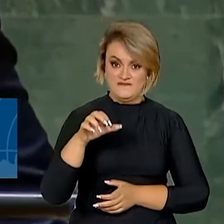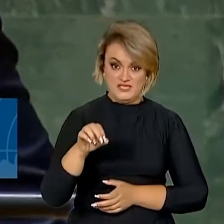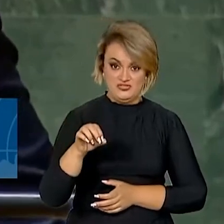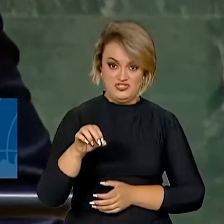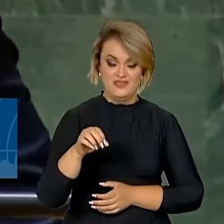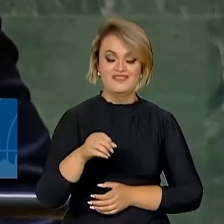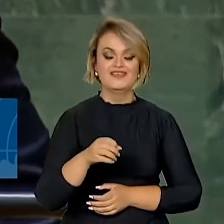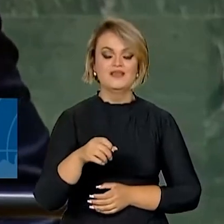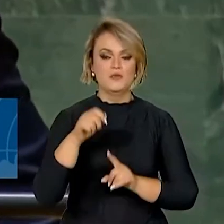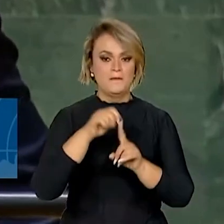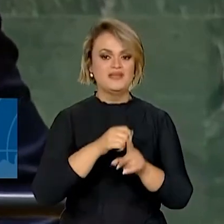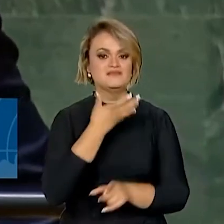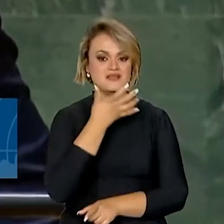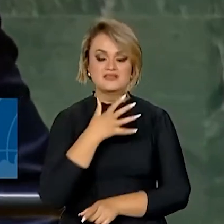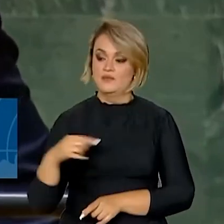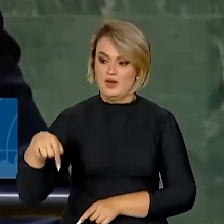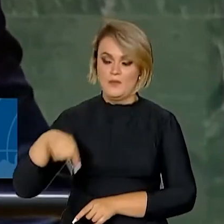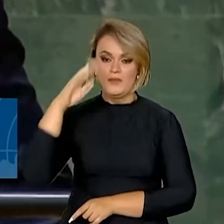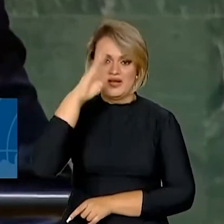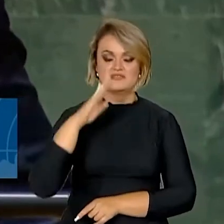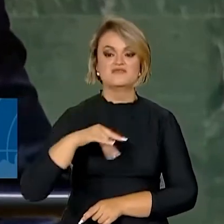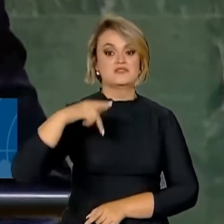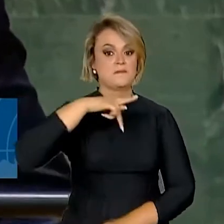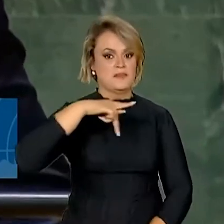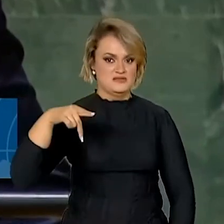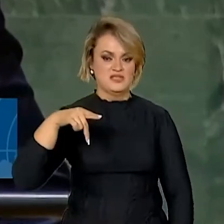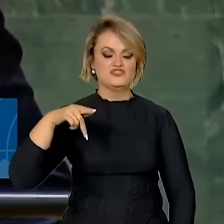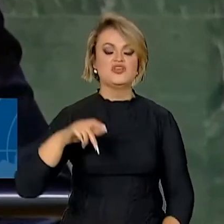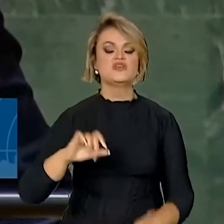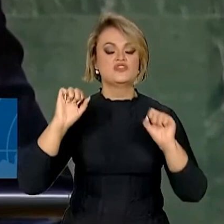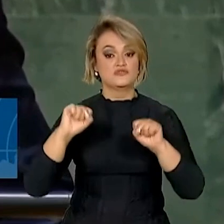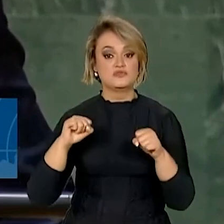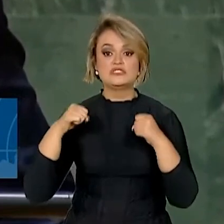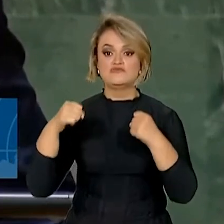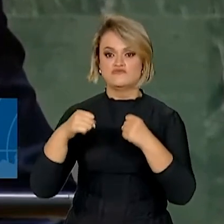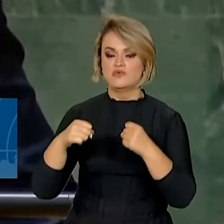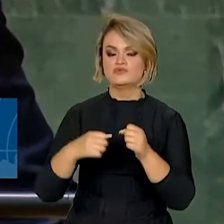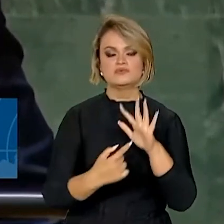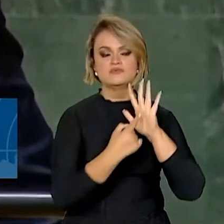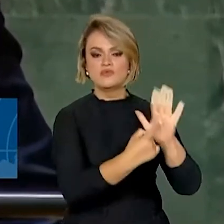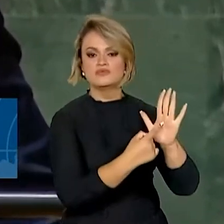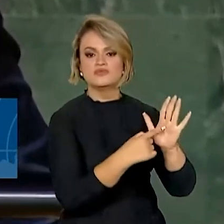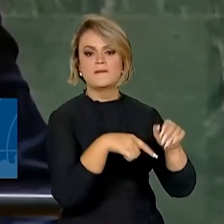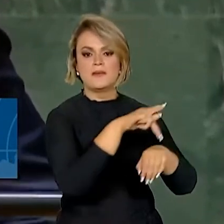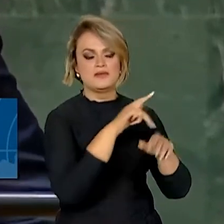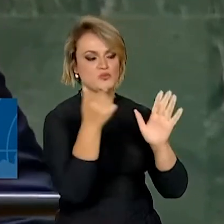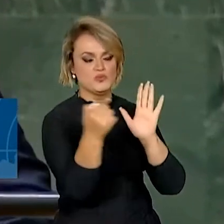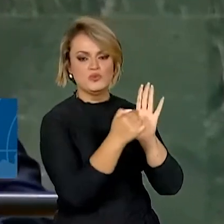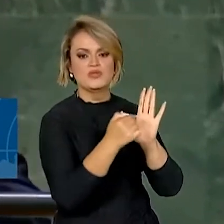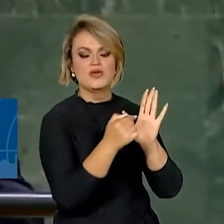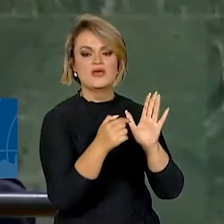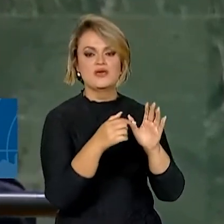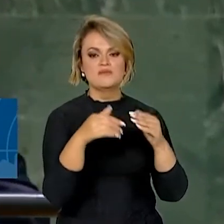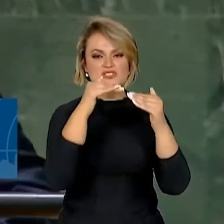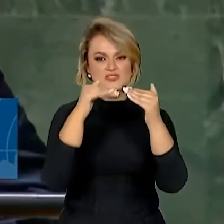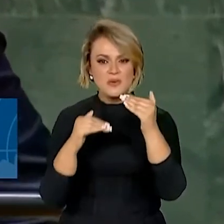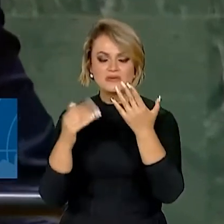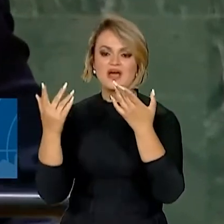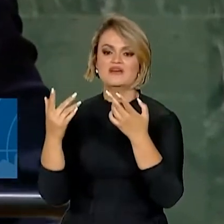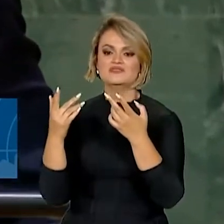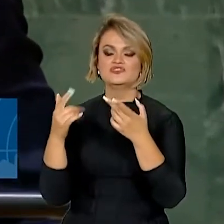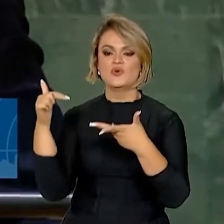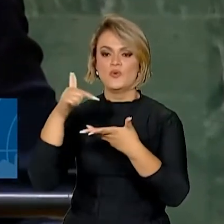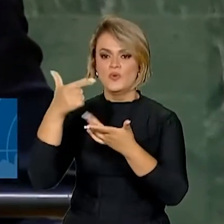próximo, não mediremos esforços para colocar no centro da agenda internacional o combate às desigualdades